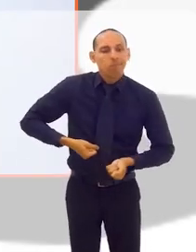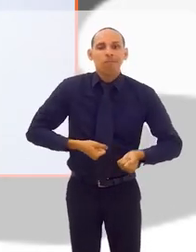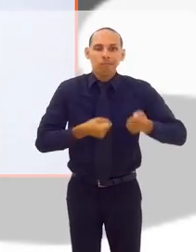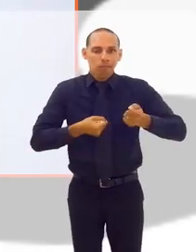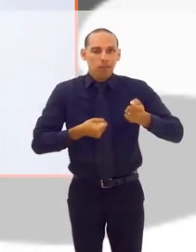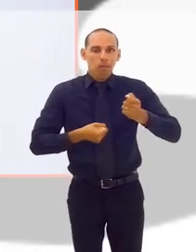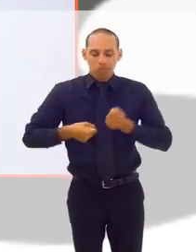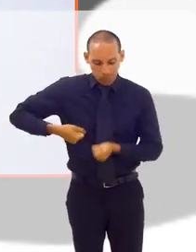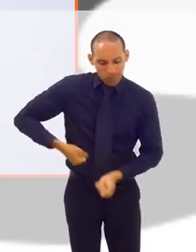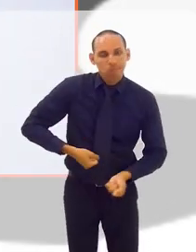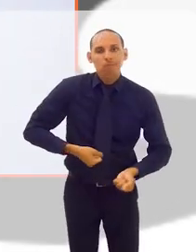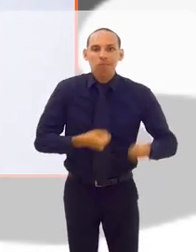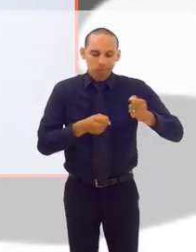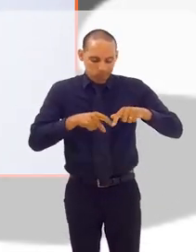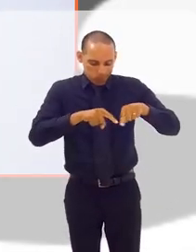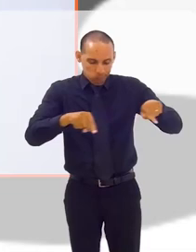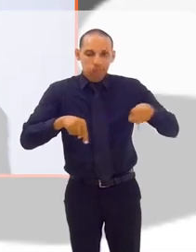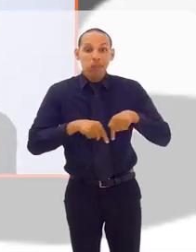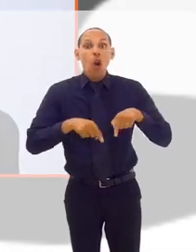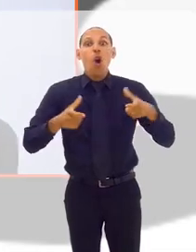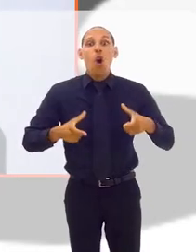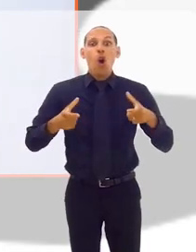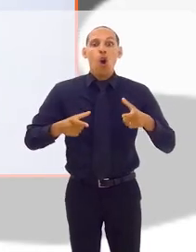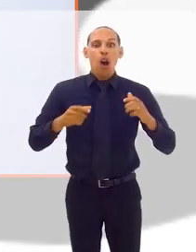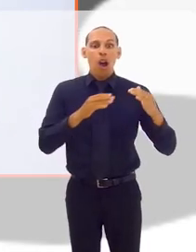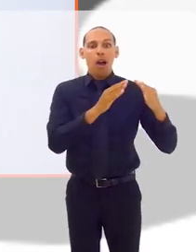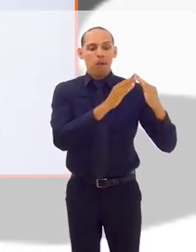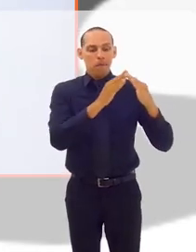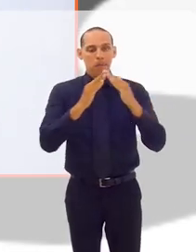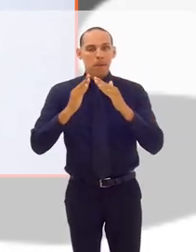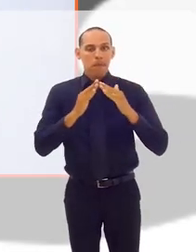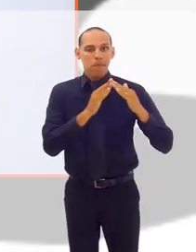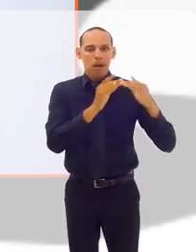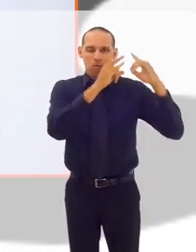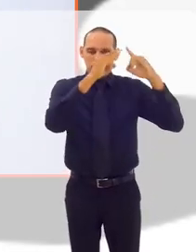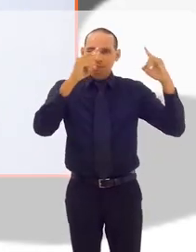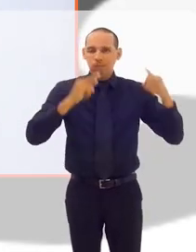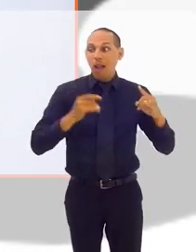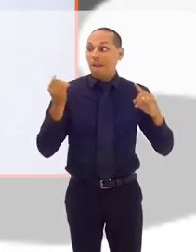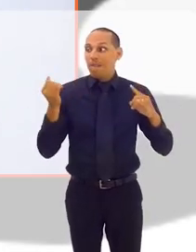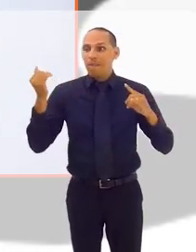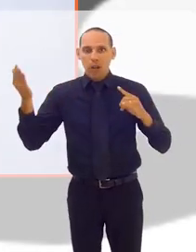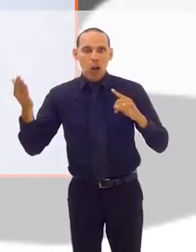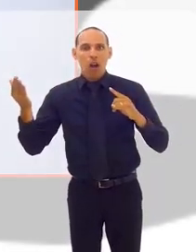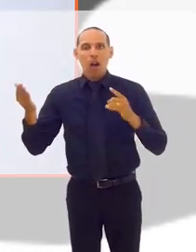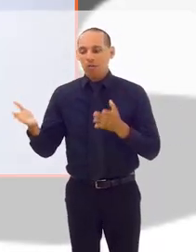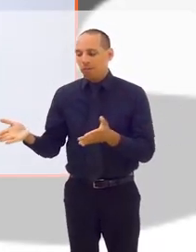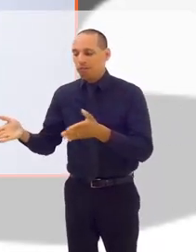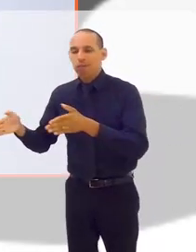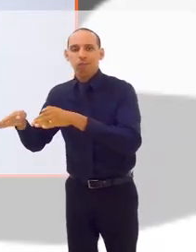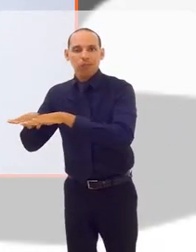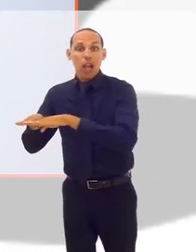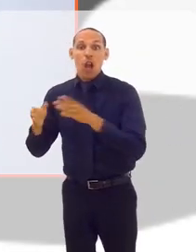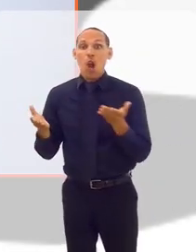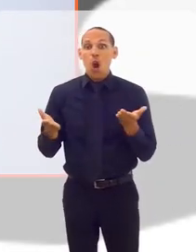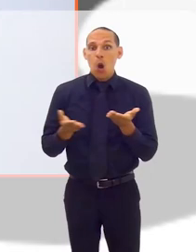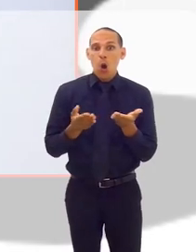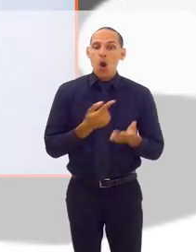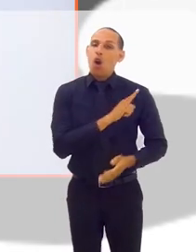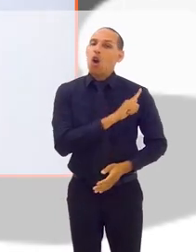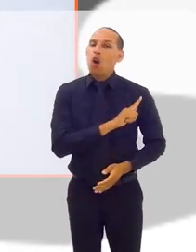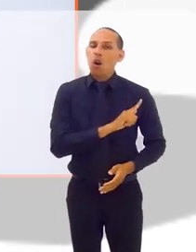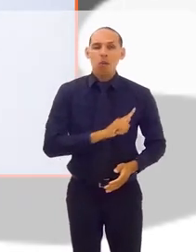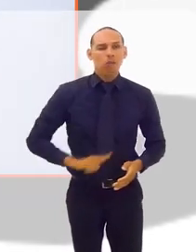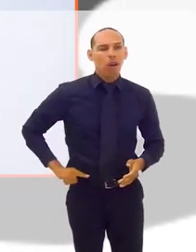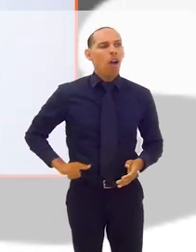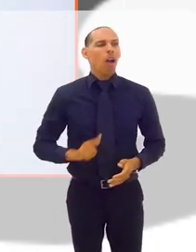e abrir um buraco fora do acampamento e enterrar as fezes. E a gente vê hoje que os governantes políticos, eles têm